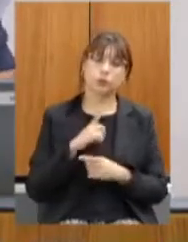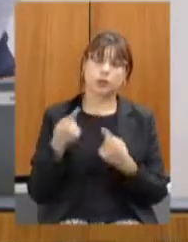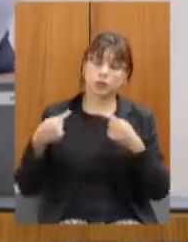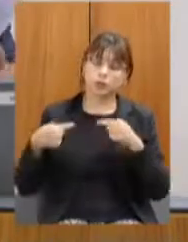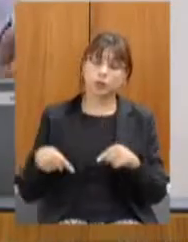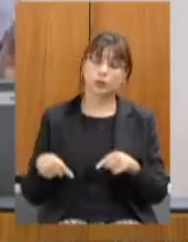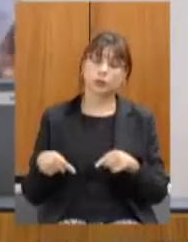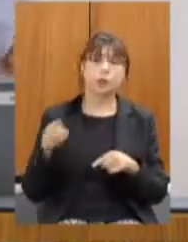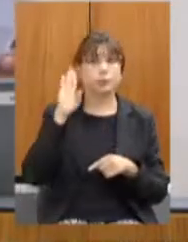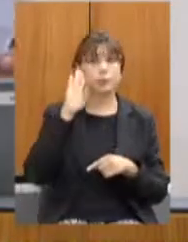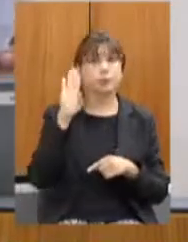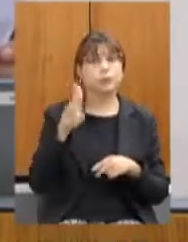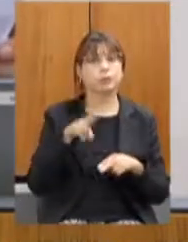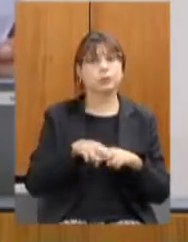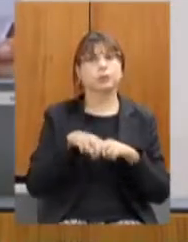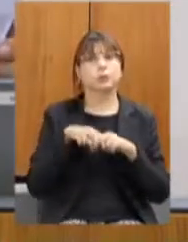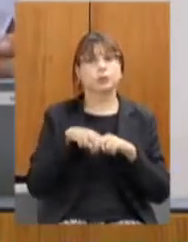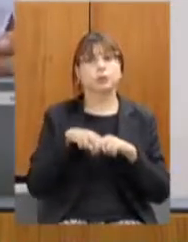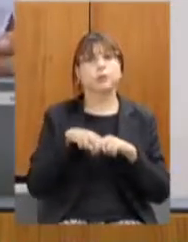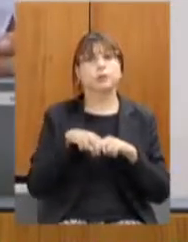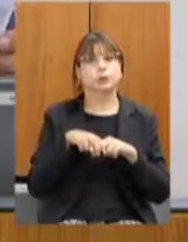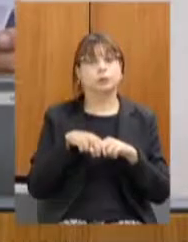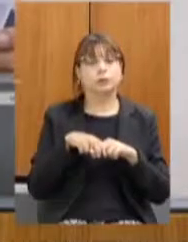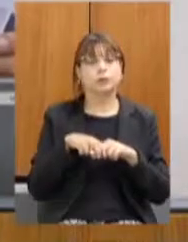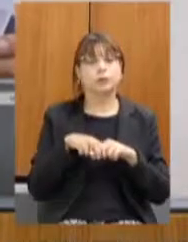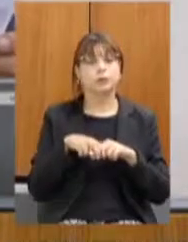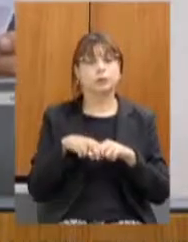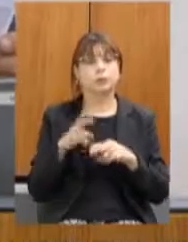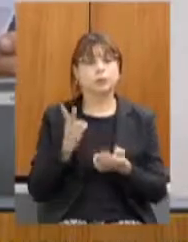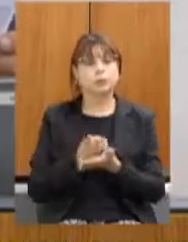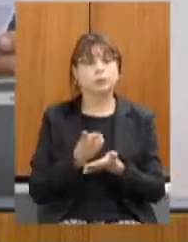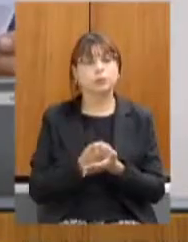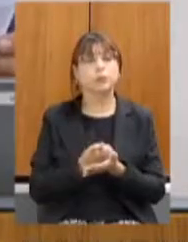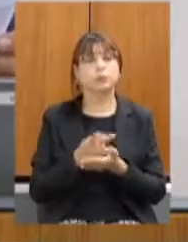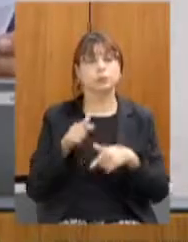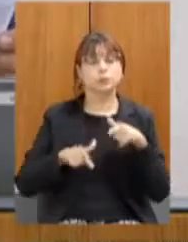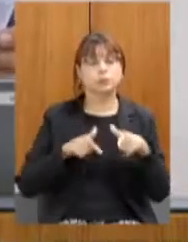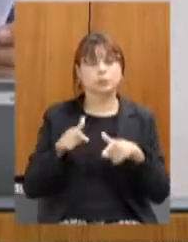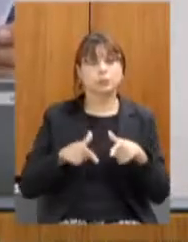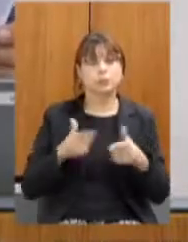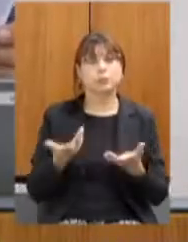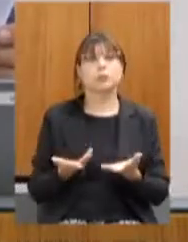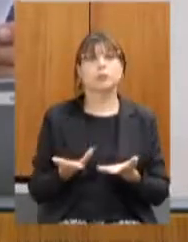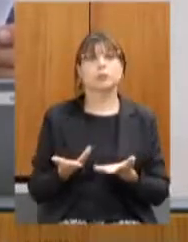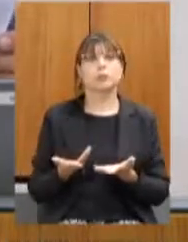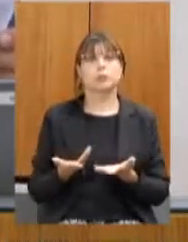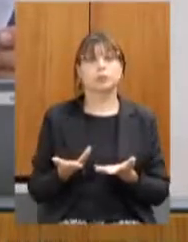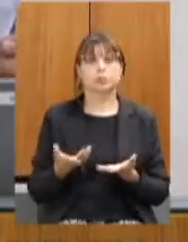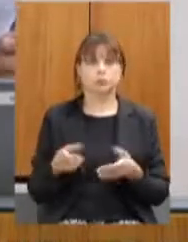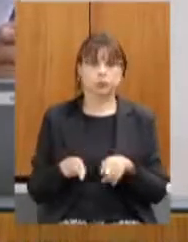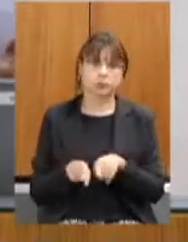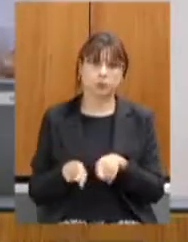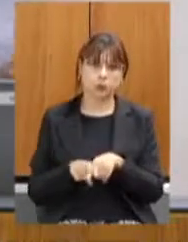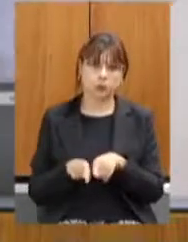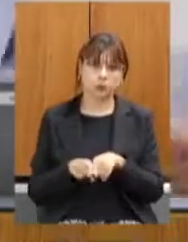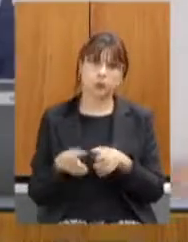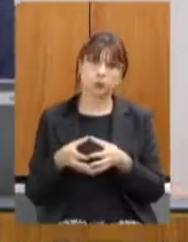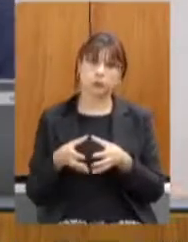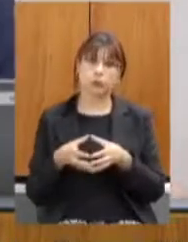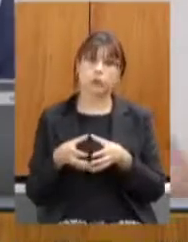sobretudo no que tange a manutenção de suas atividades toda sua complexidade comunidade 100%